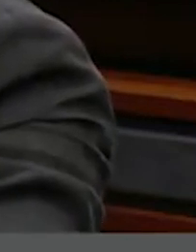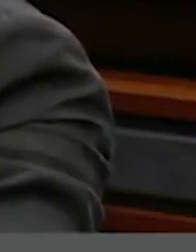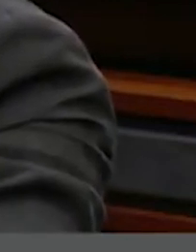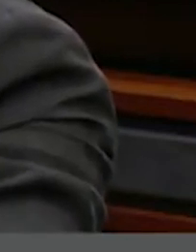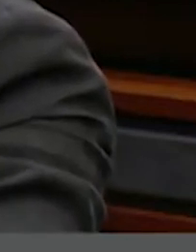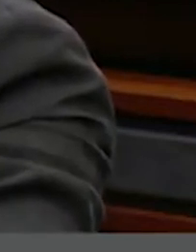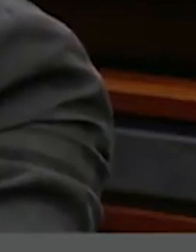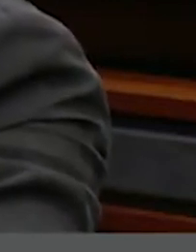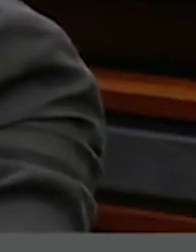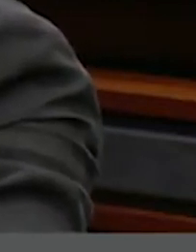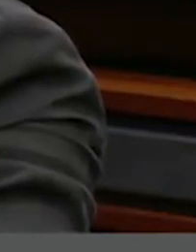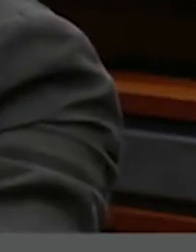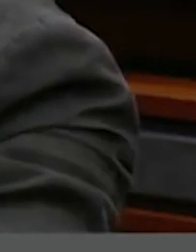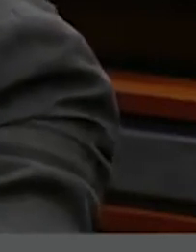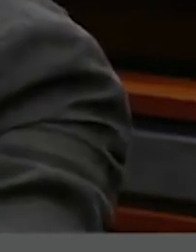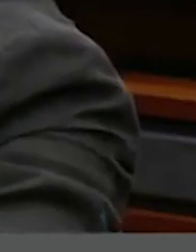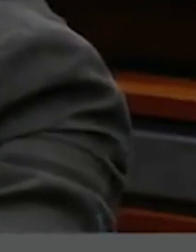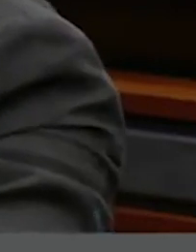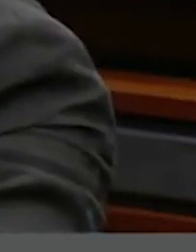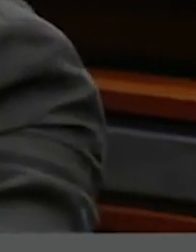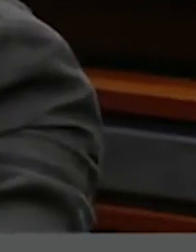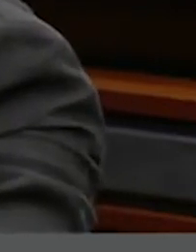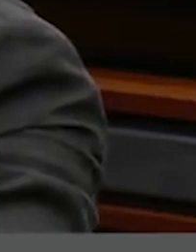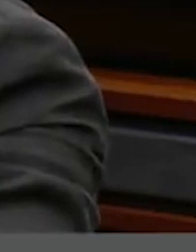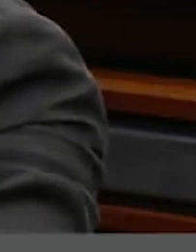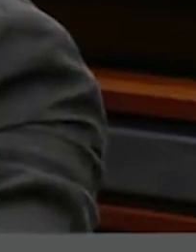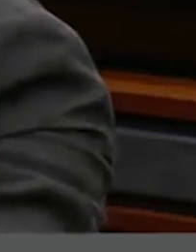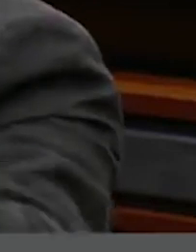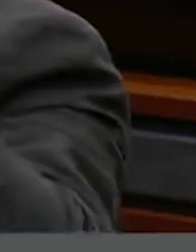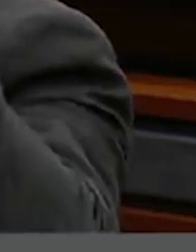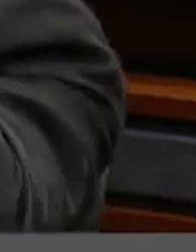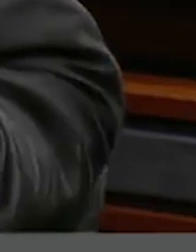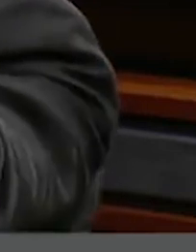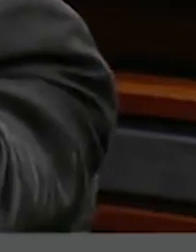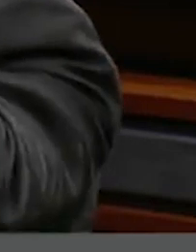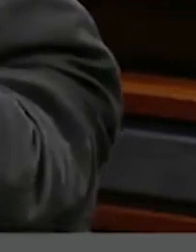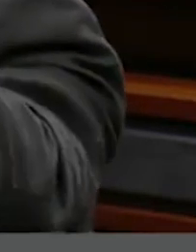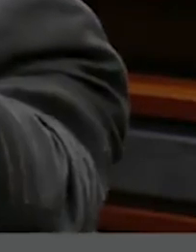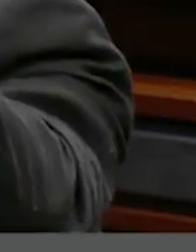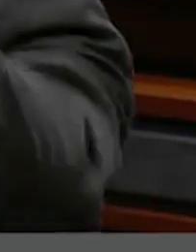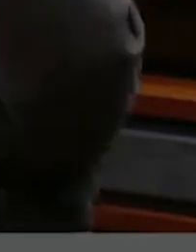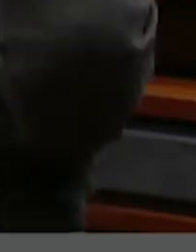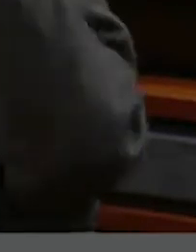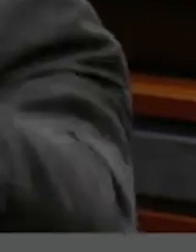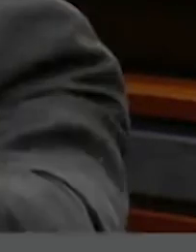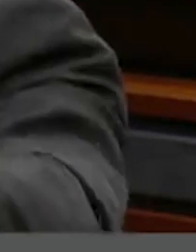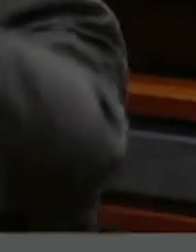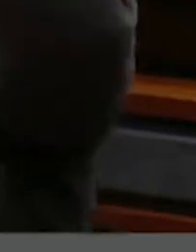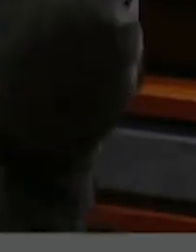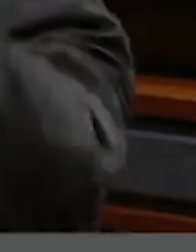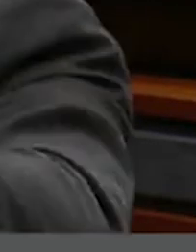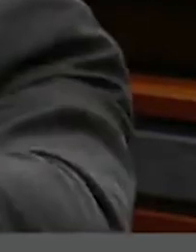nação, que eu sonho, e muitos sonham, infelizmente, está longe de ser sonhado por um